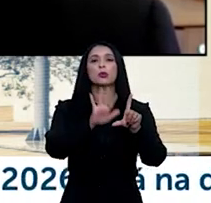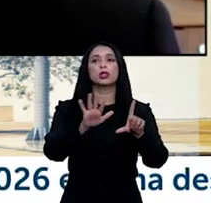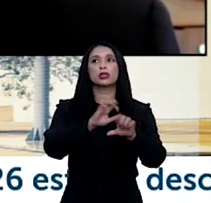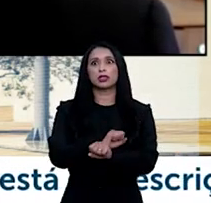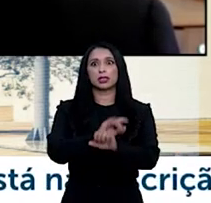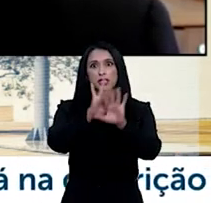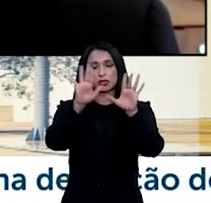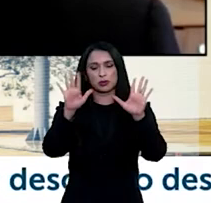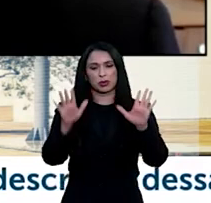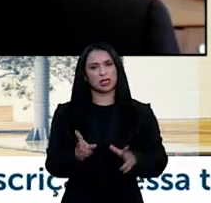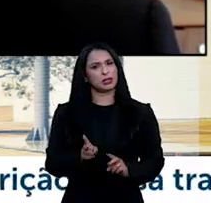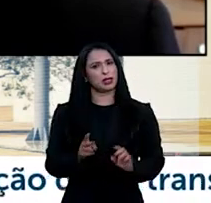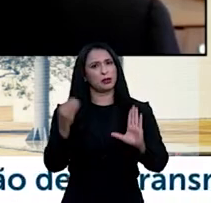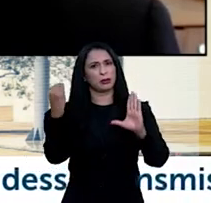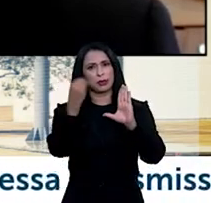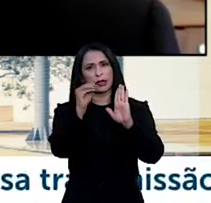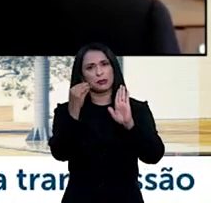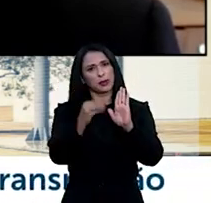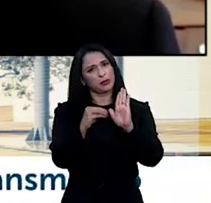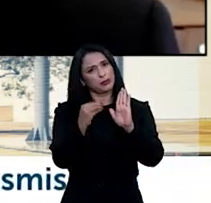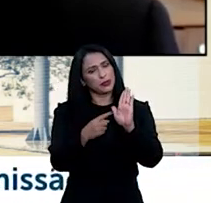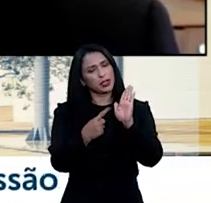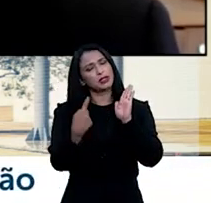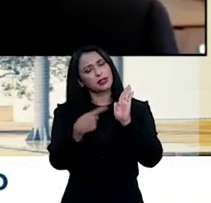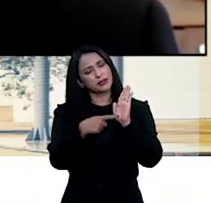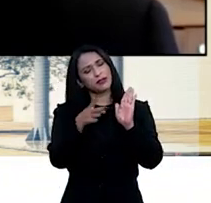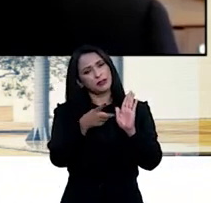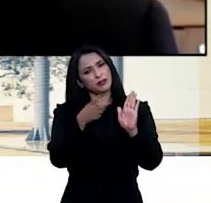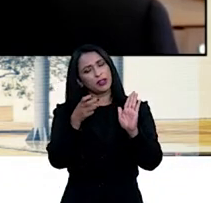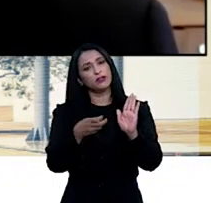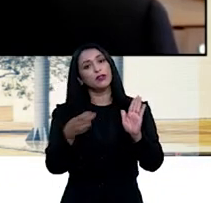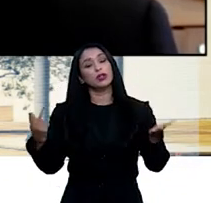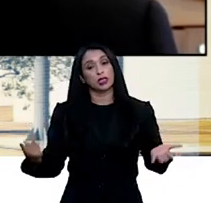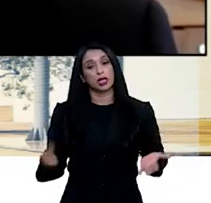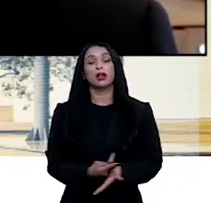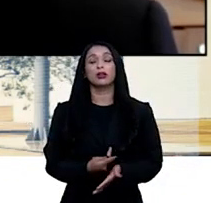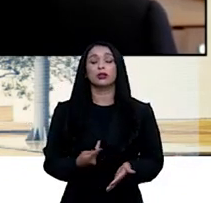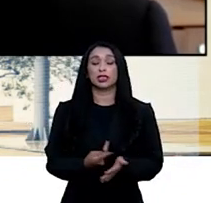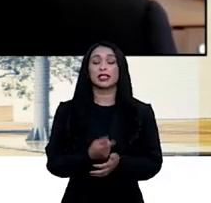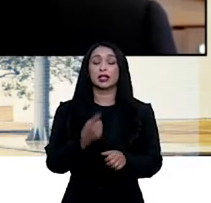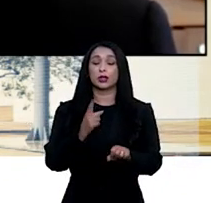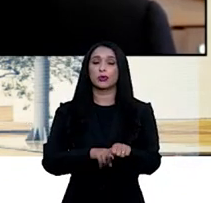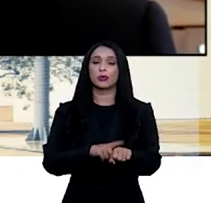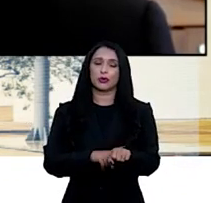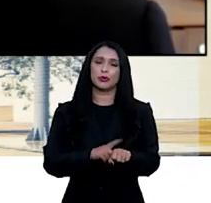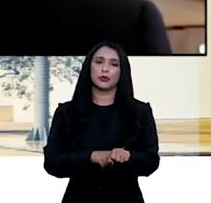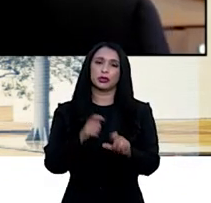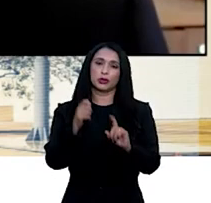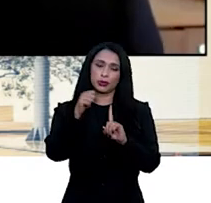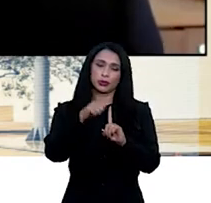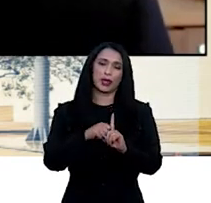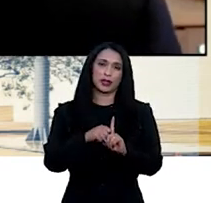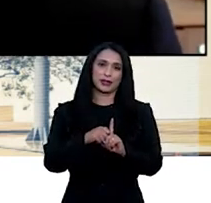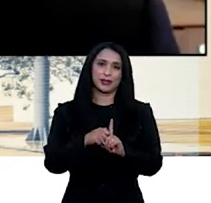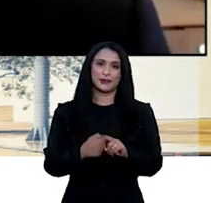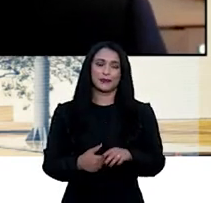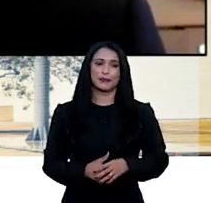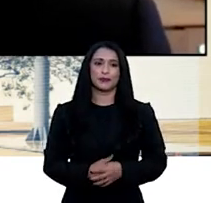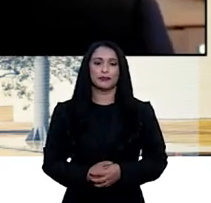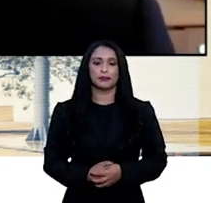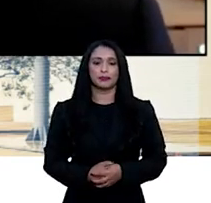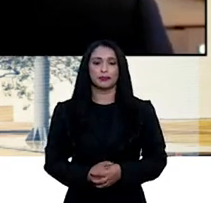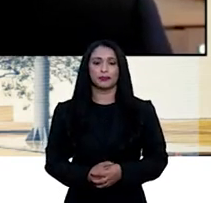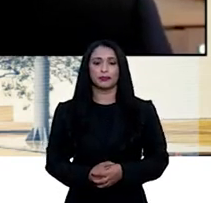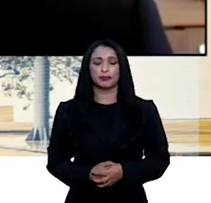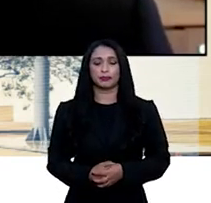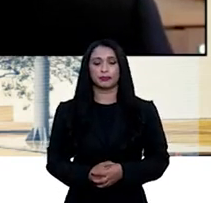pronto é determinado ele é uma construção coletiva das partes envolvidas moldada por inúmeros fatores e daí a importância